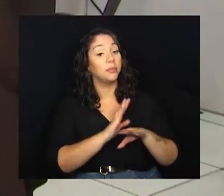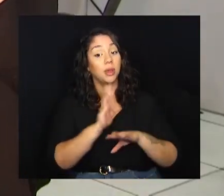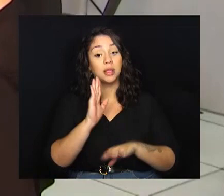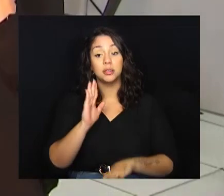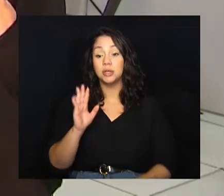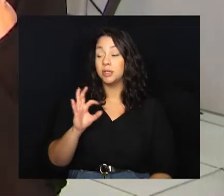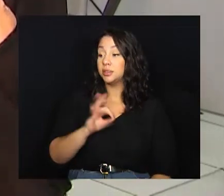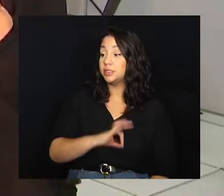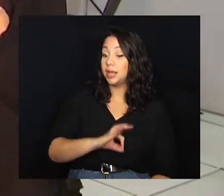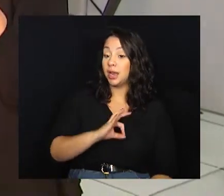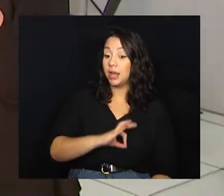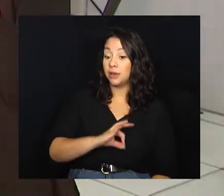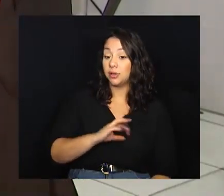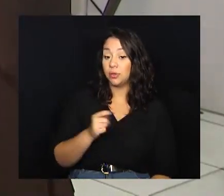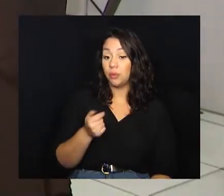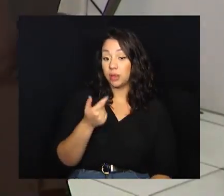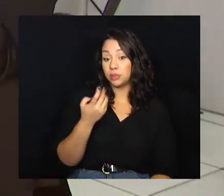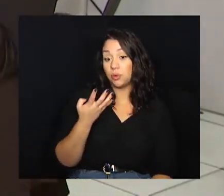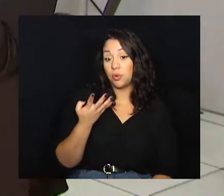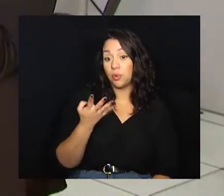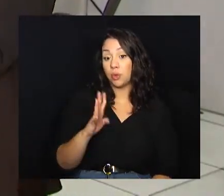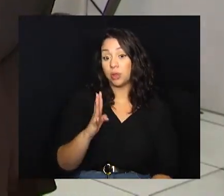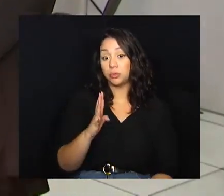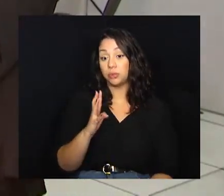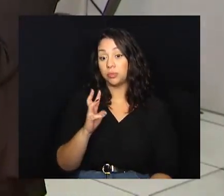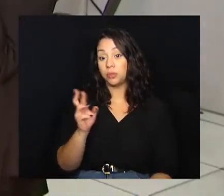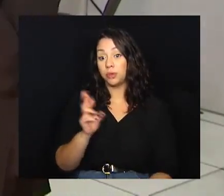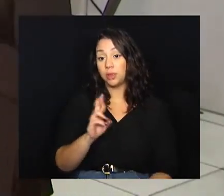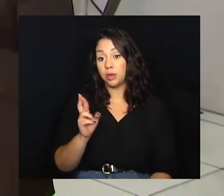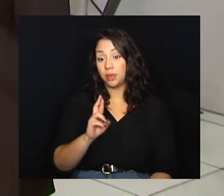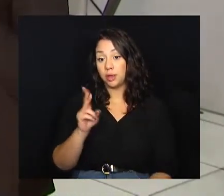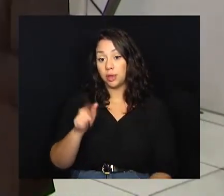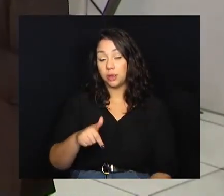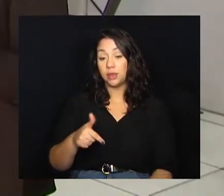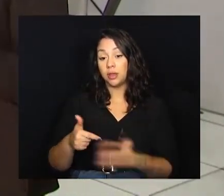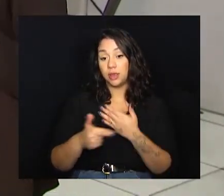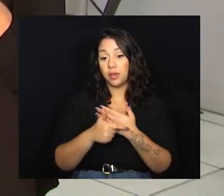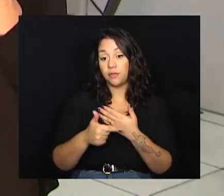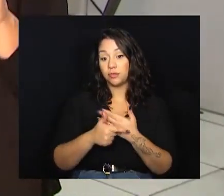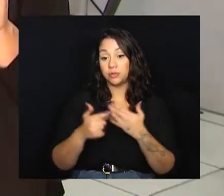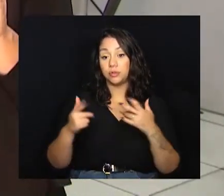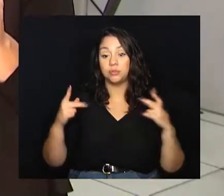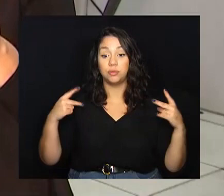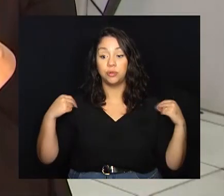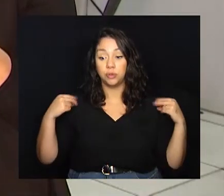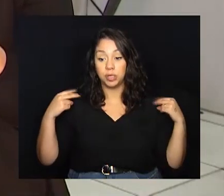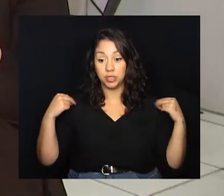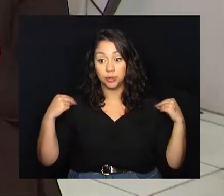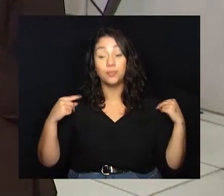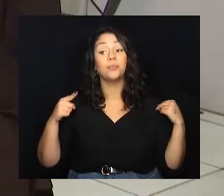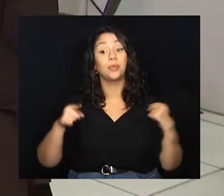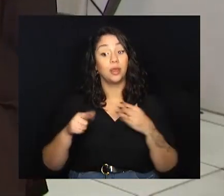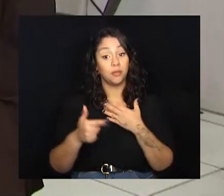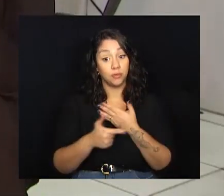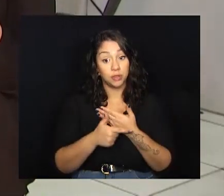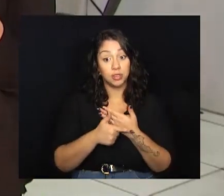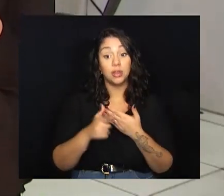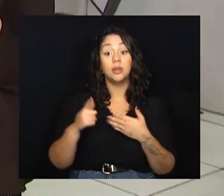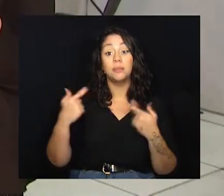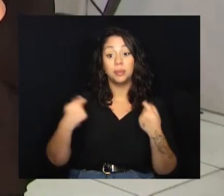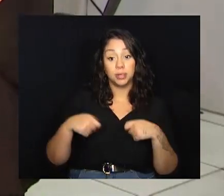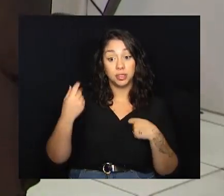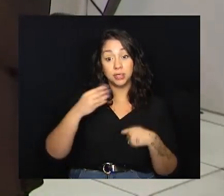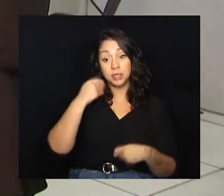é de quase r$ 4 mil reais 3.900 e pouco para função de motorista essa é uma função que exige experiência